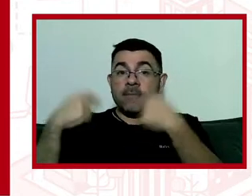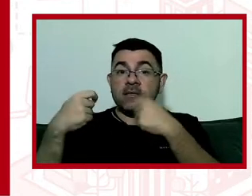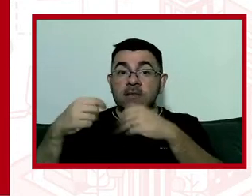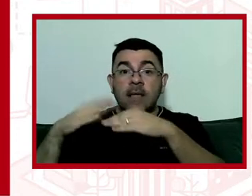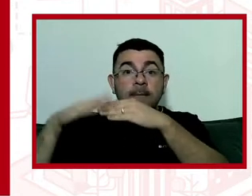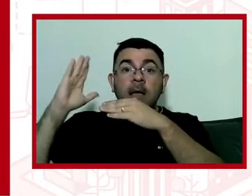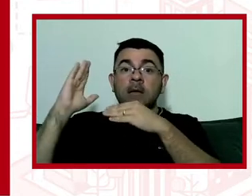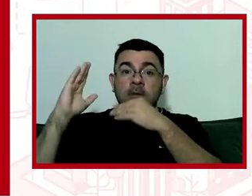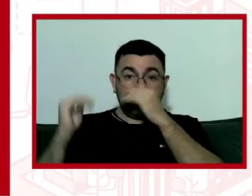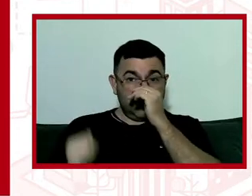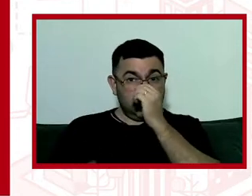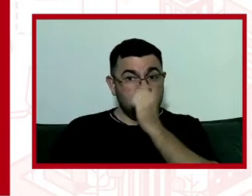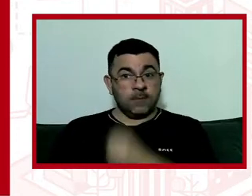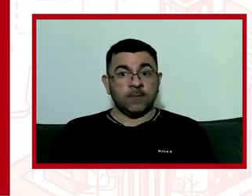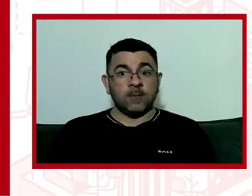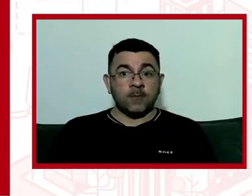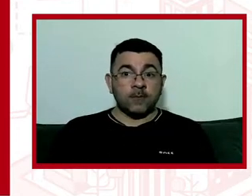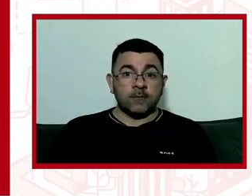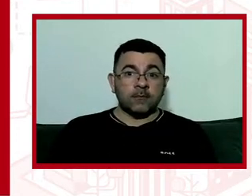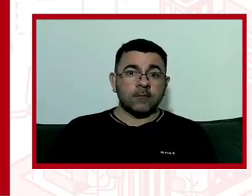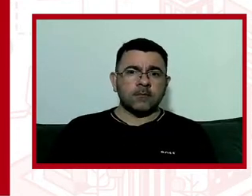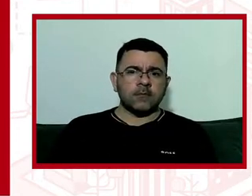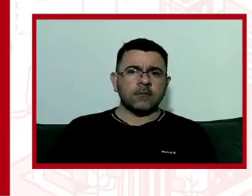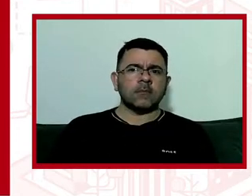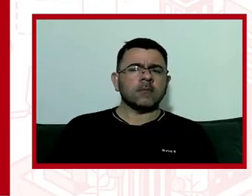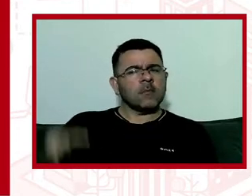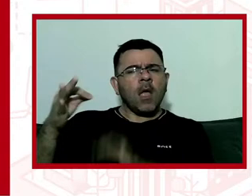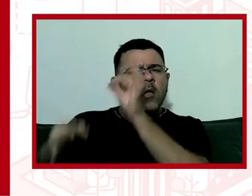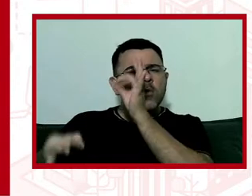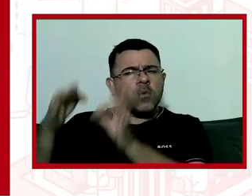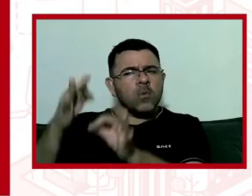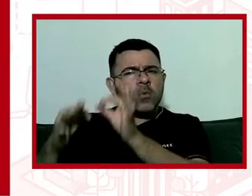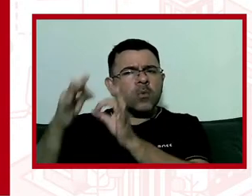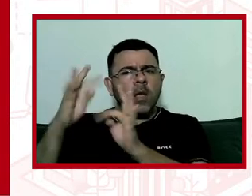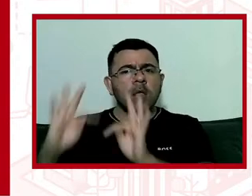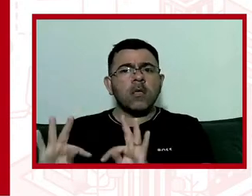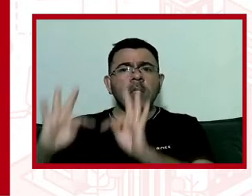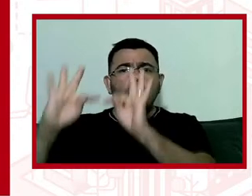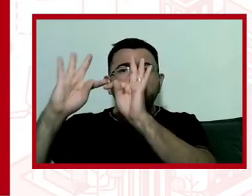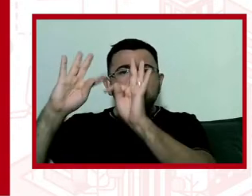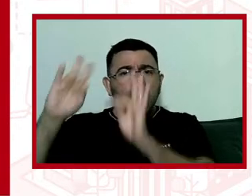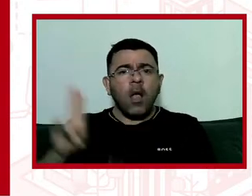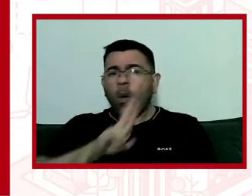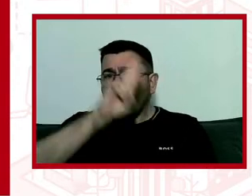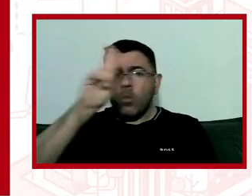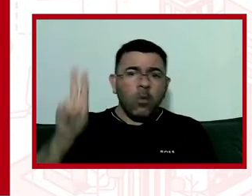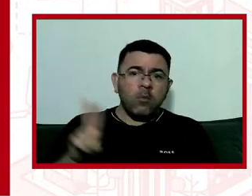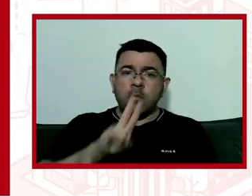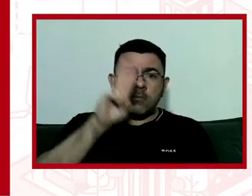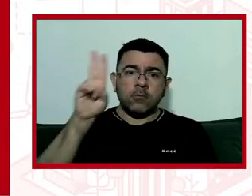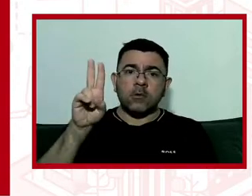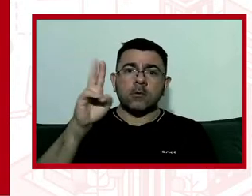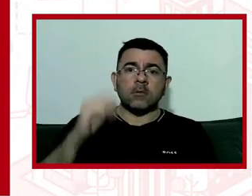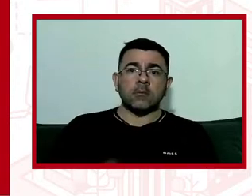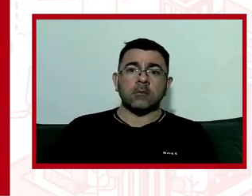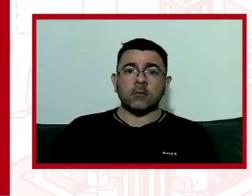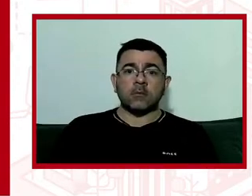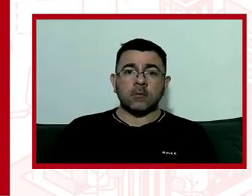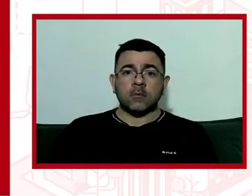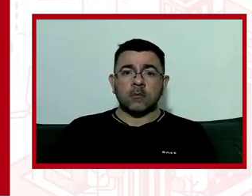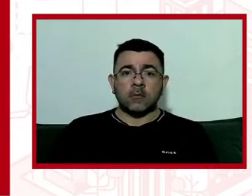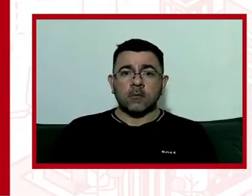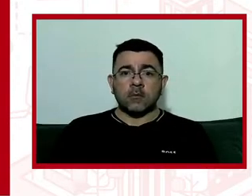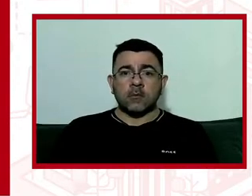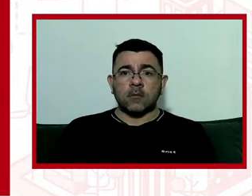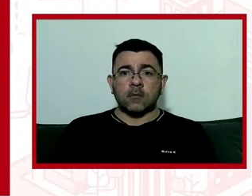sim é fazer um justiça social com tecnologia então eh eu queria só terminar essa primeira